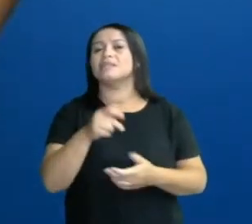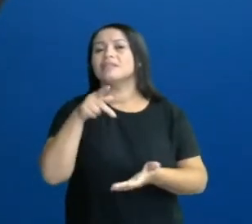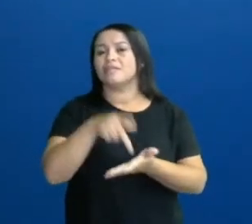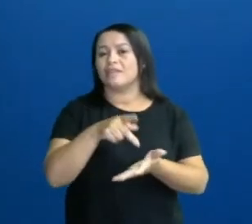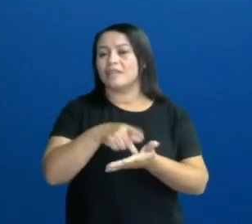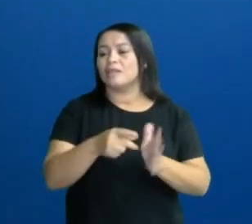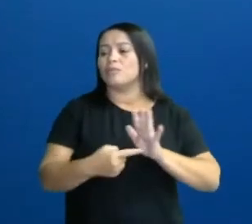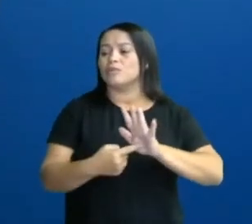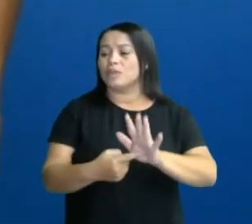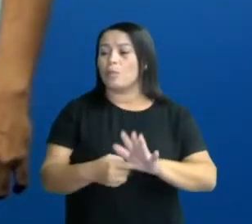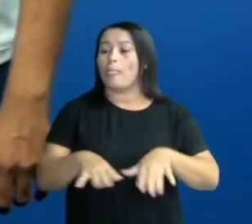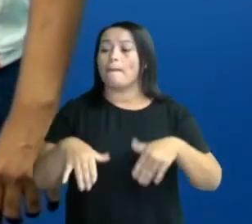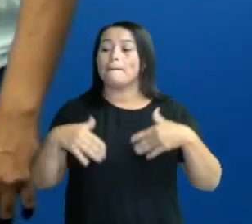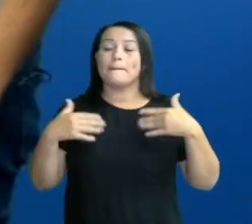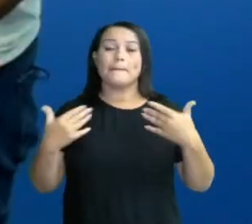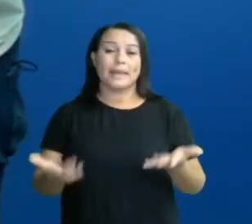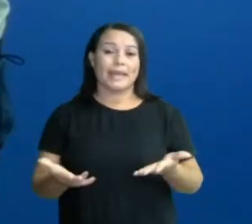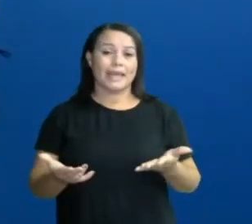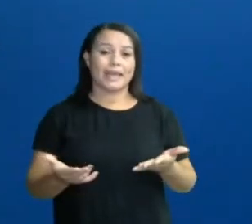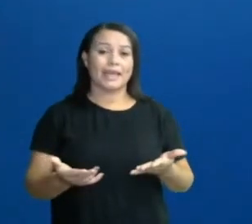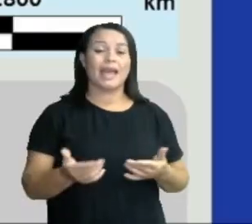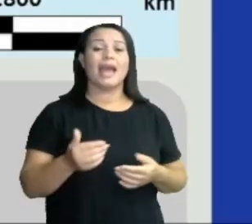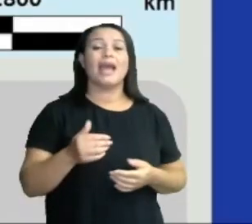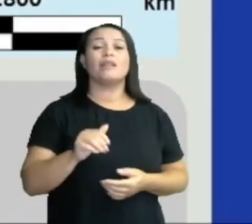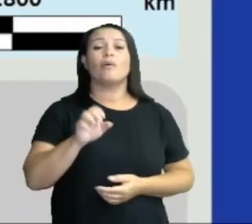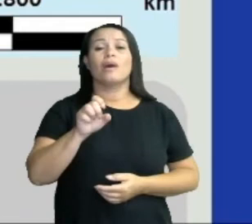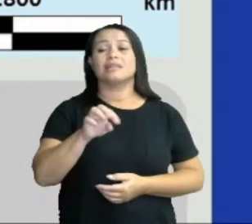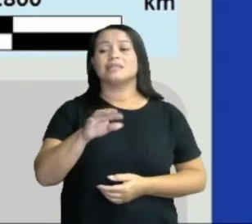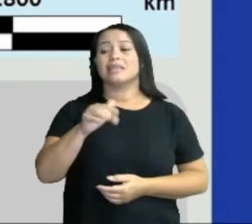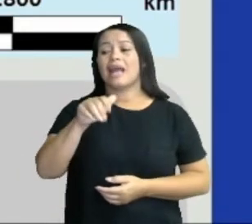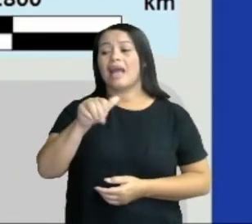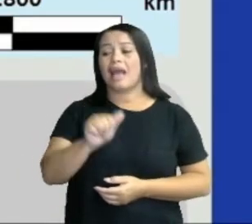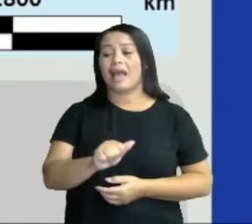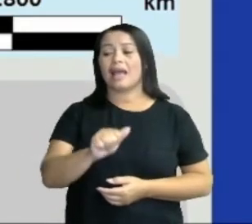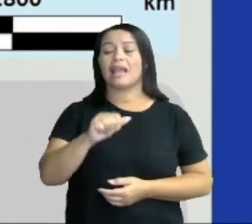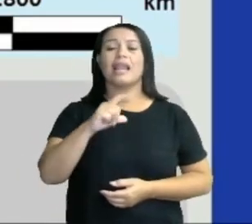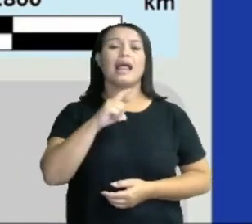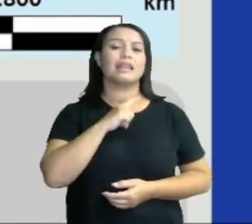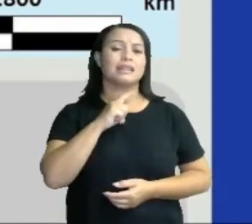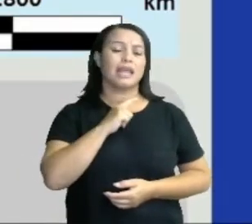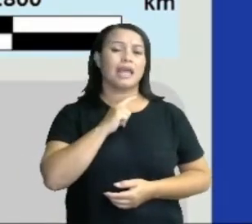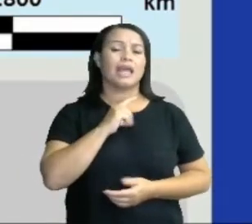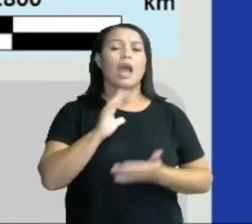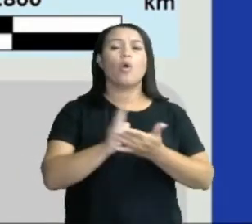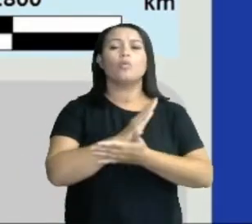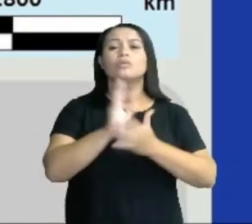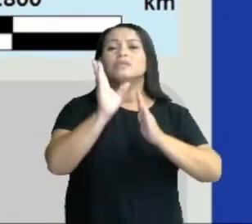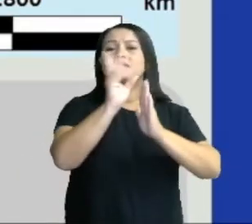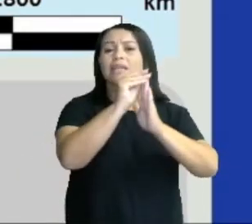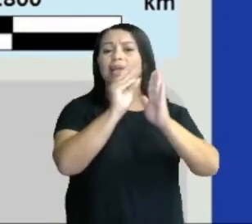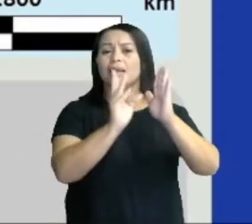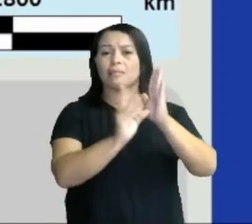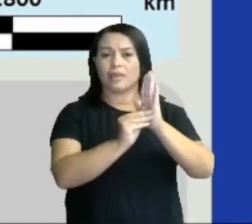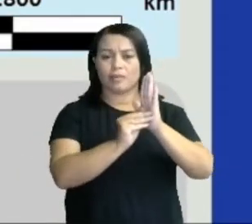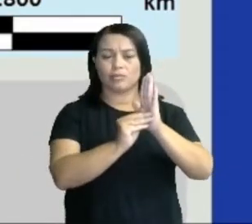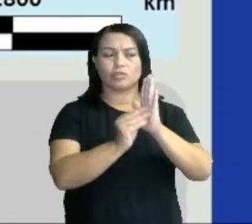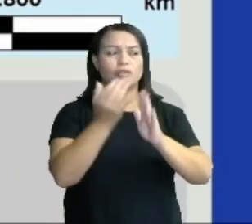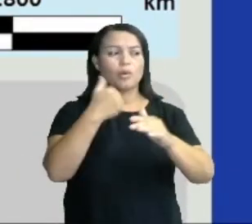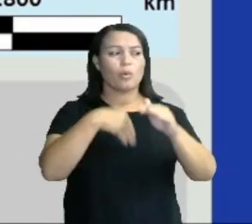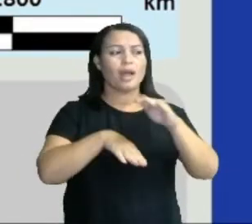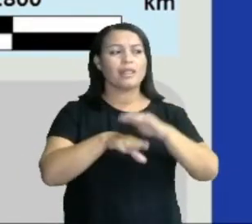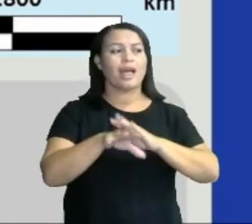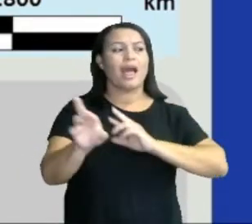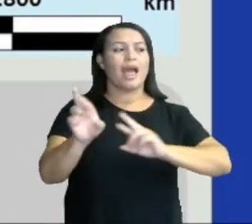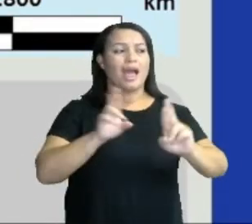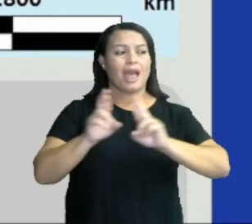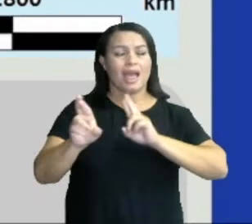verídicas, não é isso? Bem, então a escala cartográfica, como eu disse, é um elemento do mapa que vai guardar a relação entre o tamanho